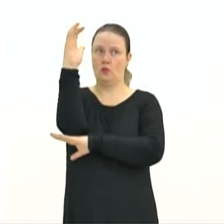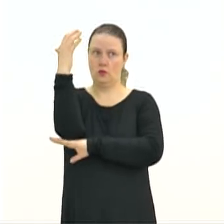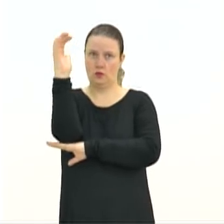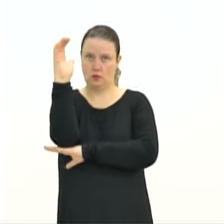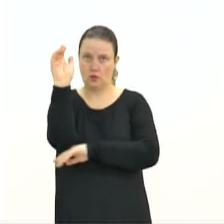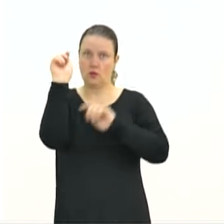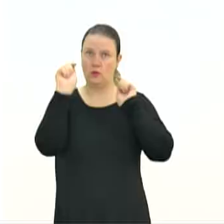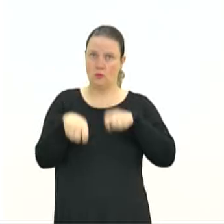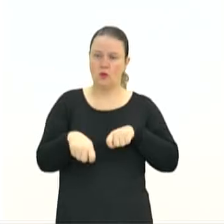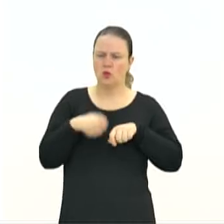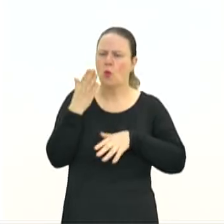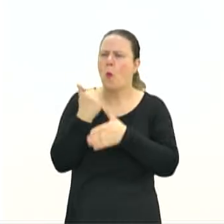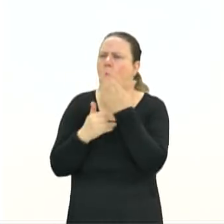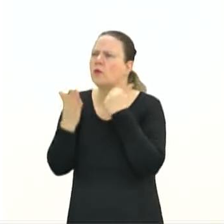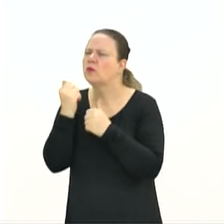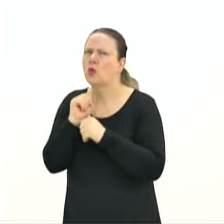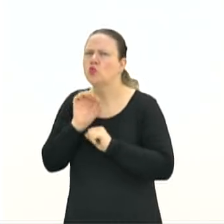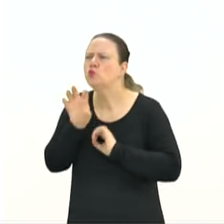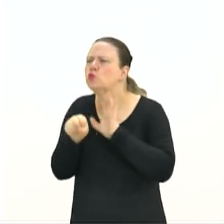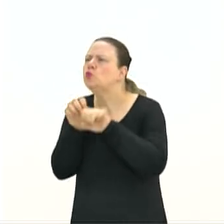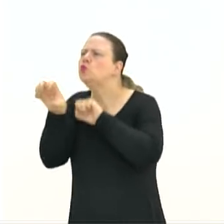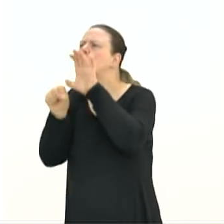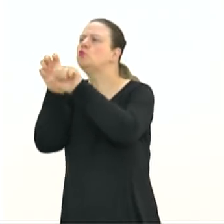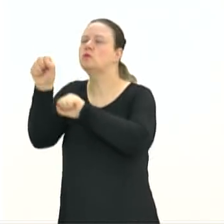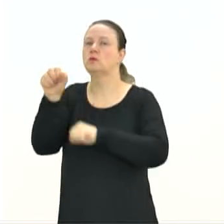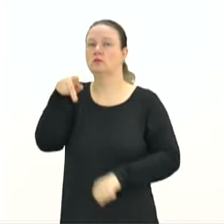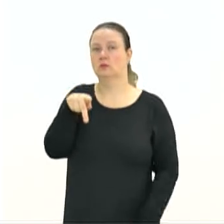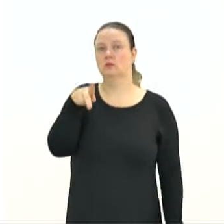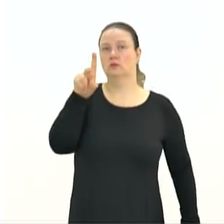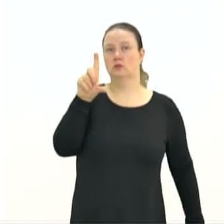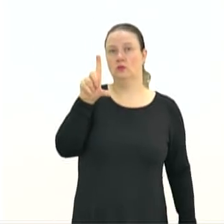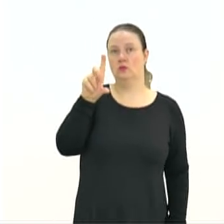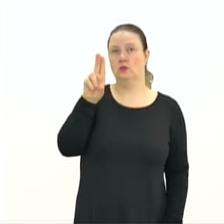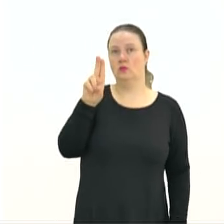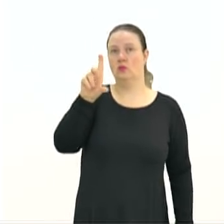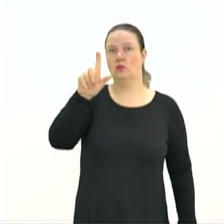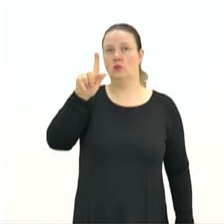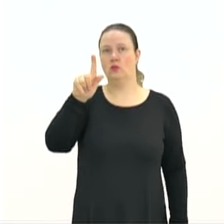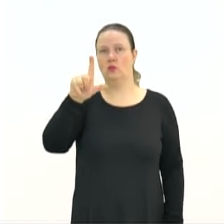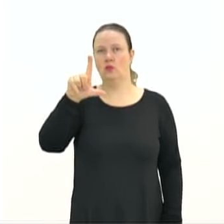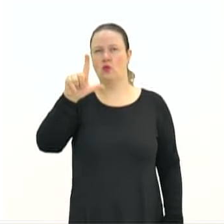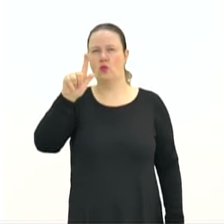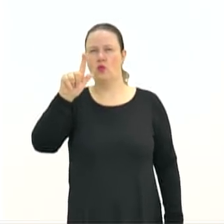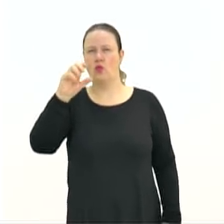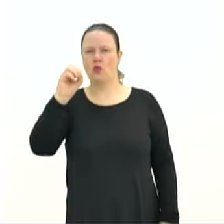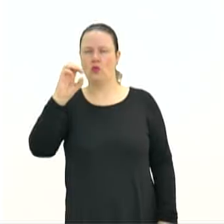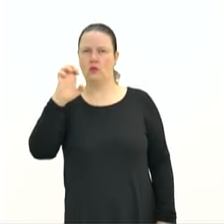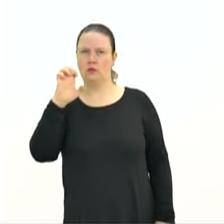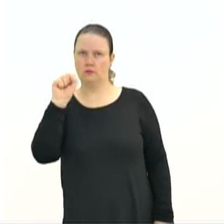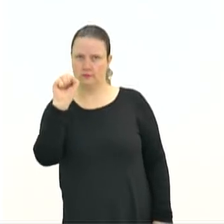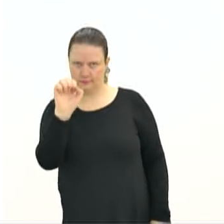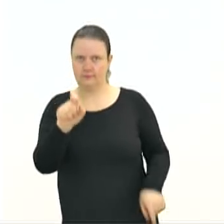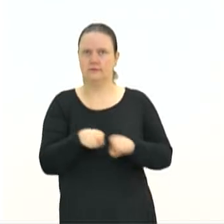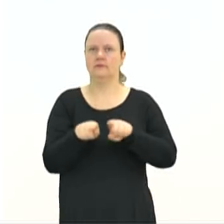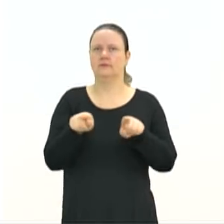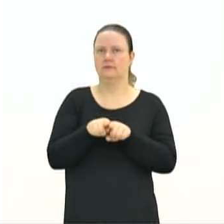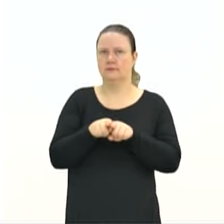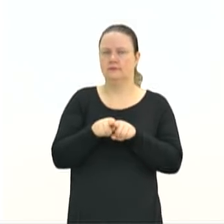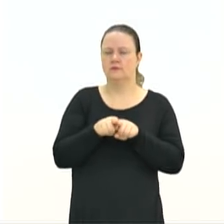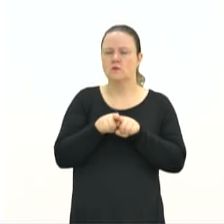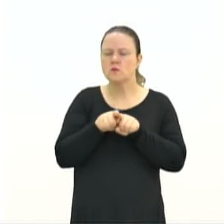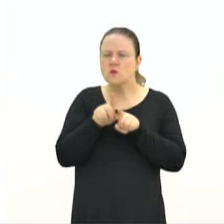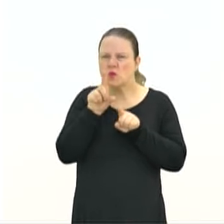pode ser consumido por centenas de pulgões. Veja que aqui eu não coloquei uma unidade fixa para você, coloquei centenas, porque eu não sei quantos são,